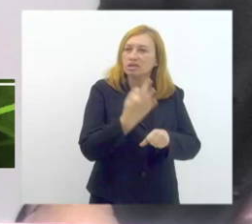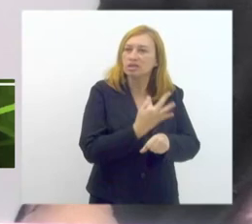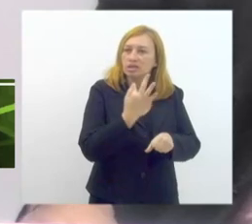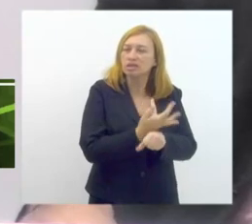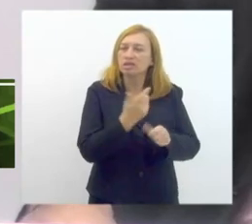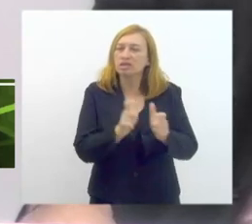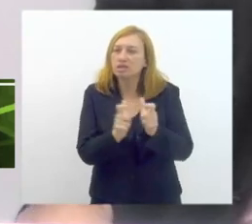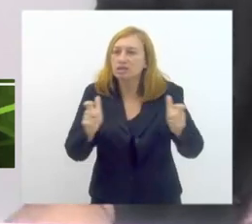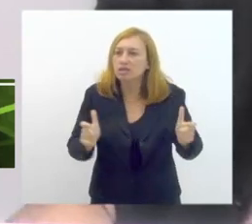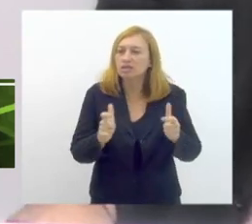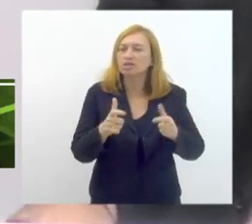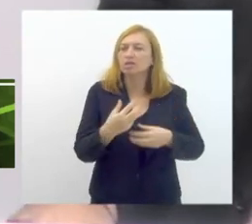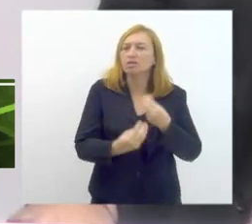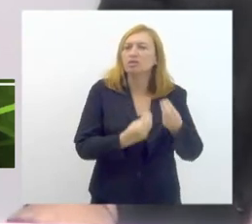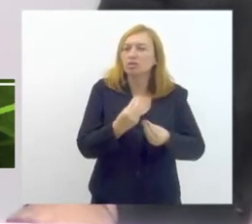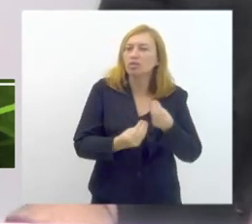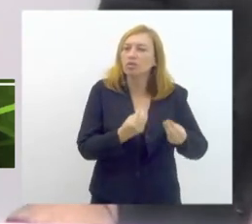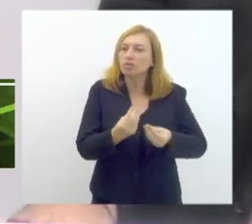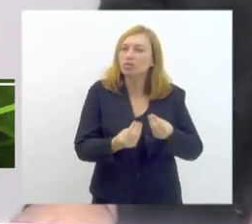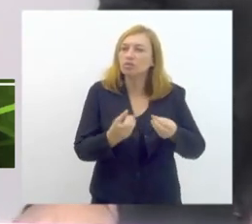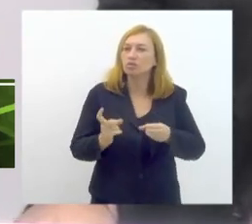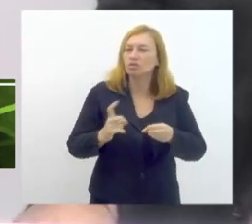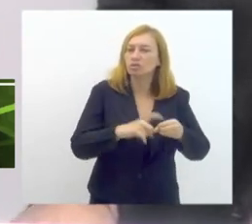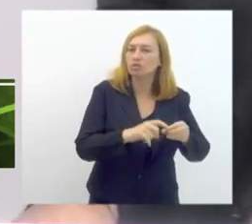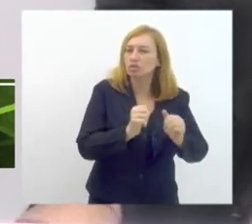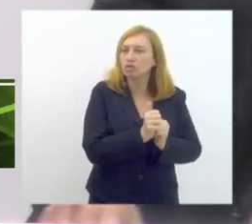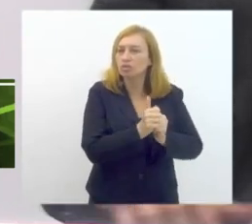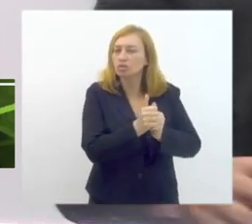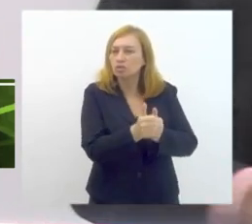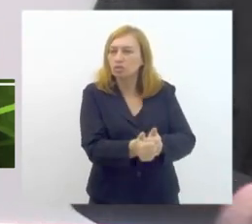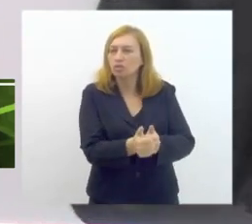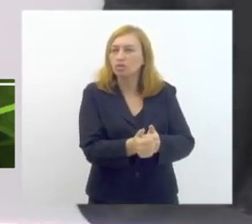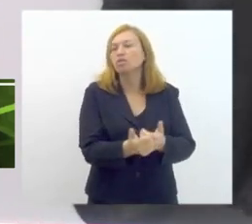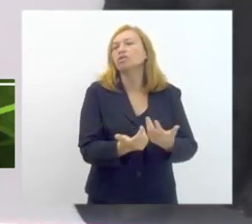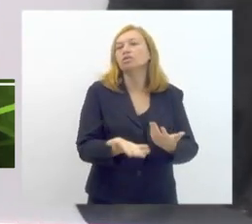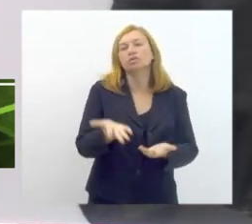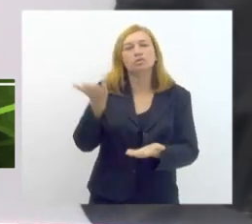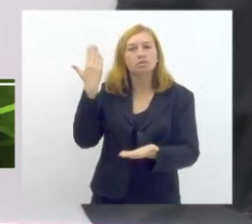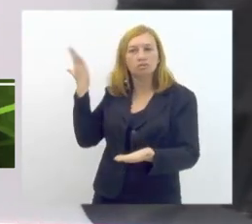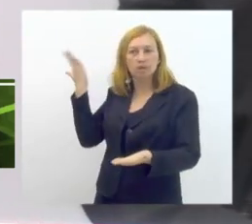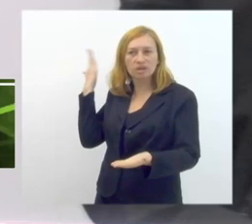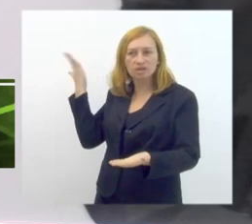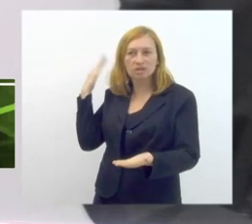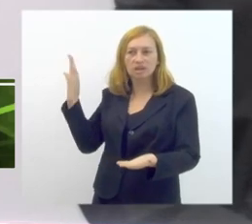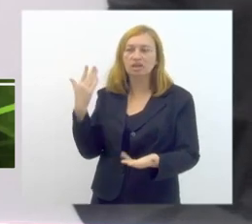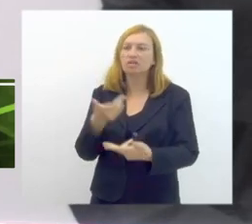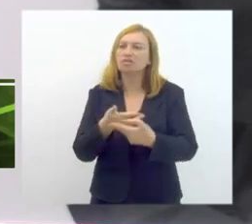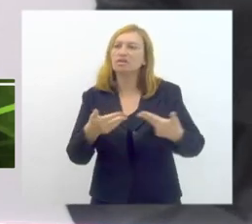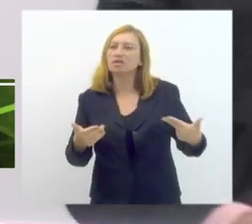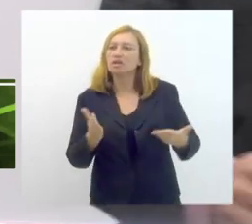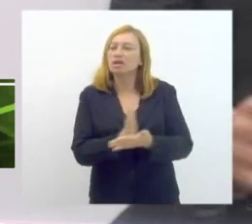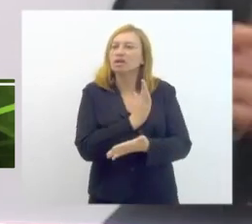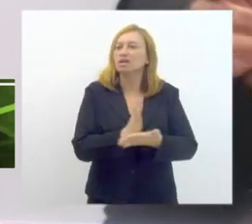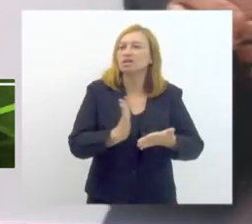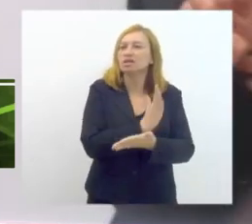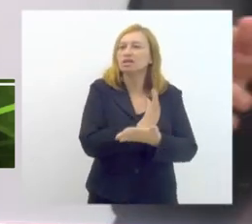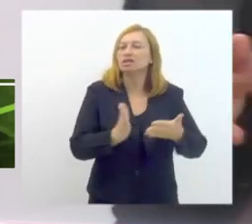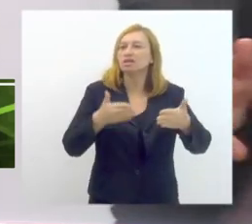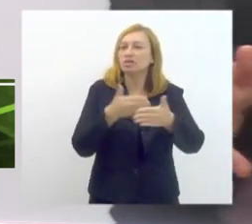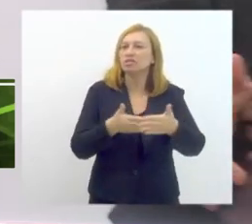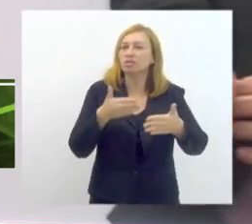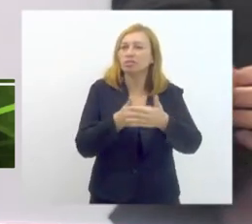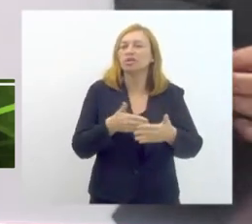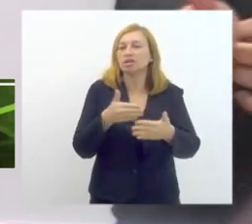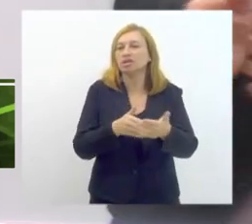porque pela forma que os consórcios foram conduzidos no passado, muitas vezes interrompendo as